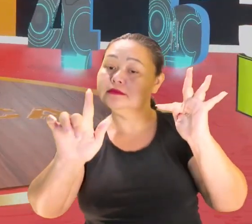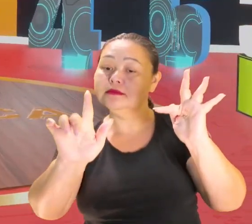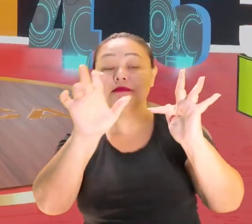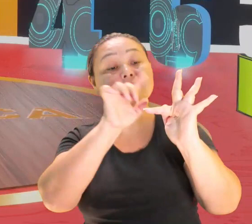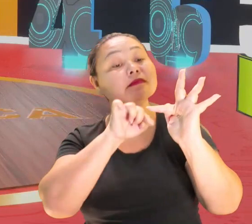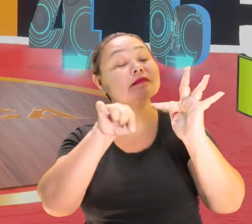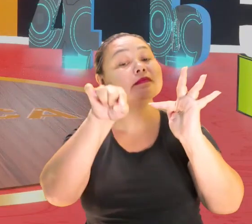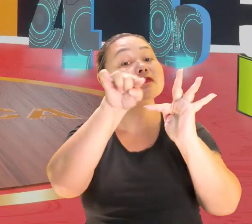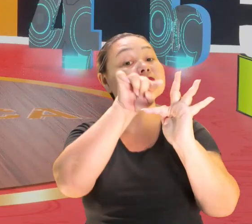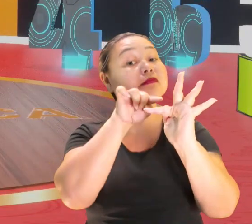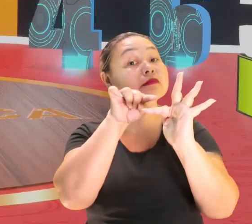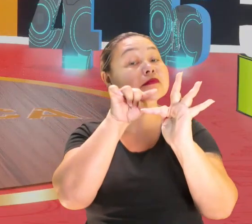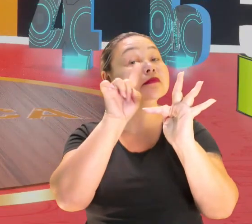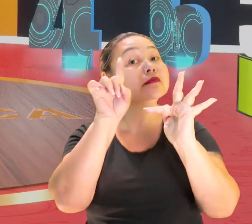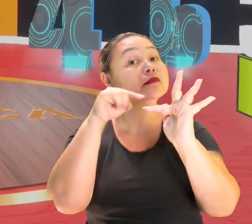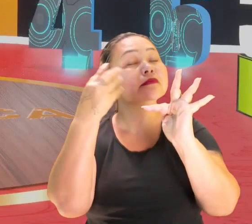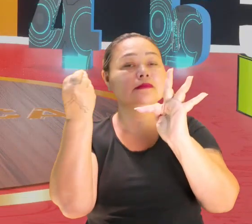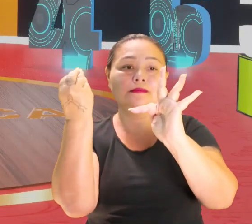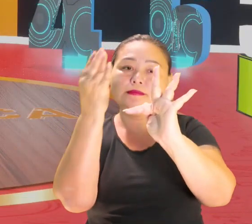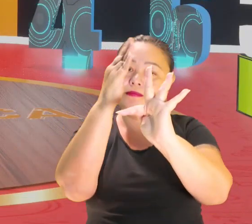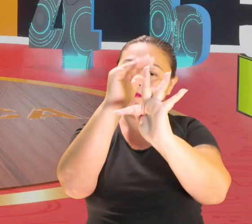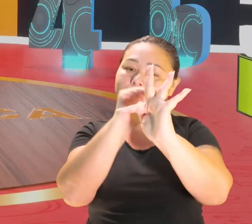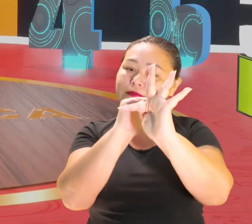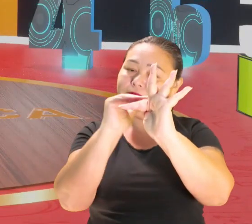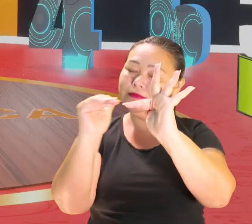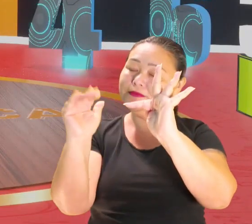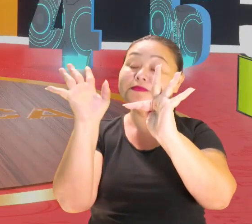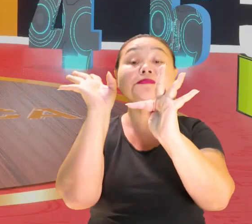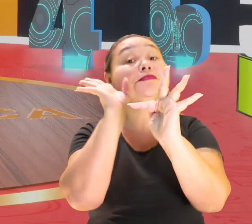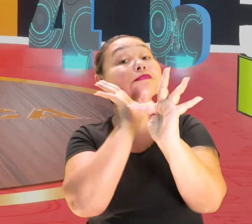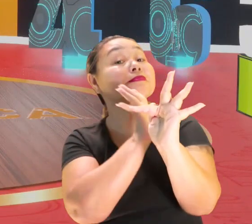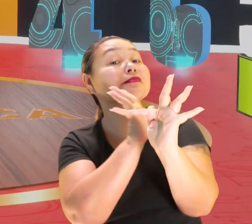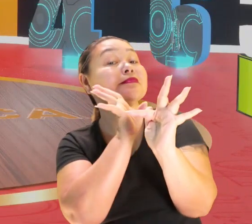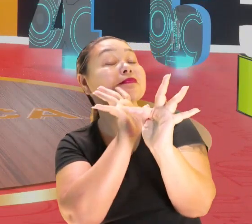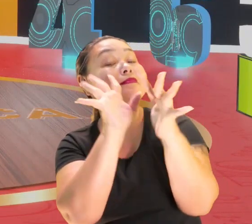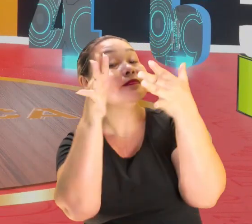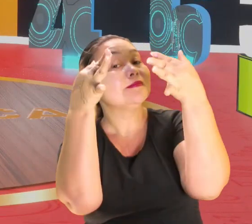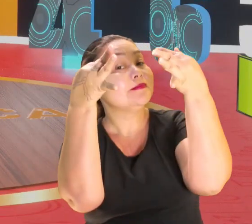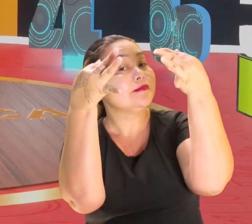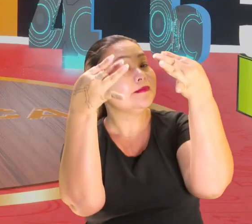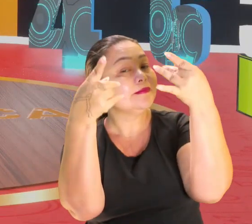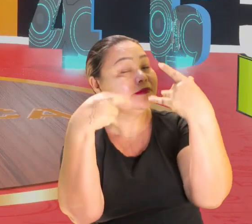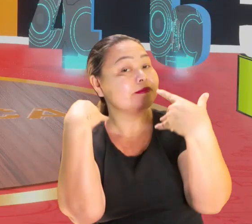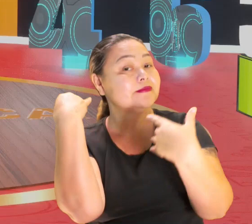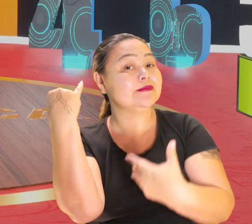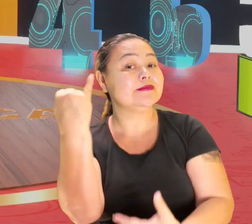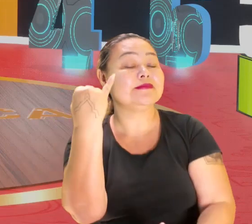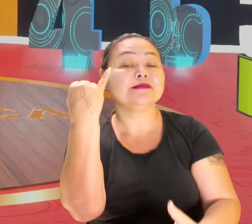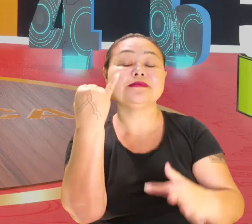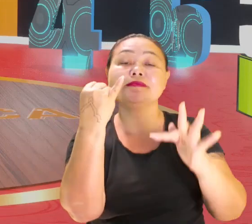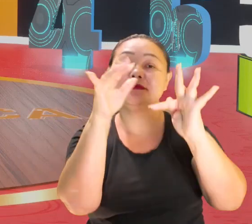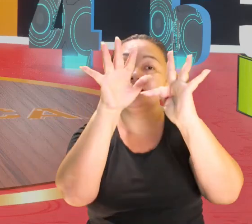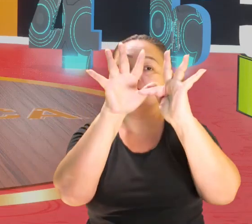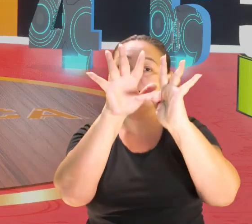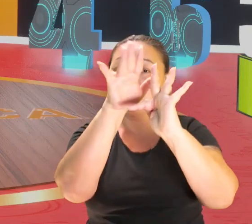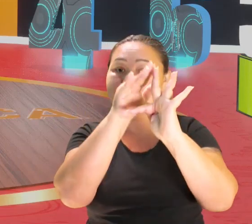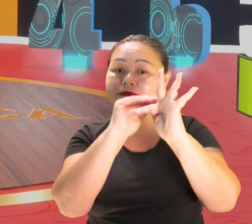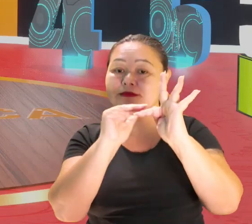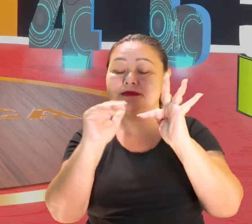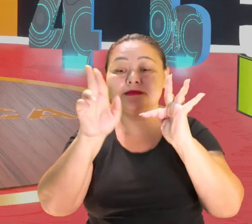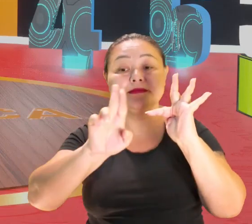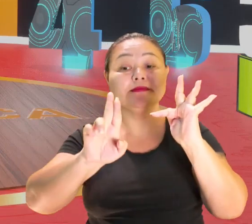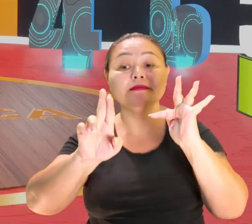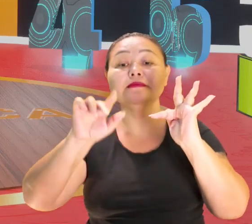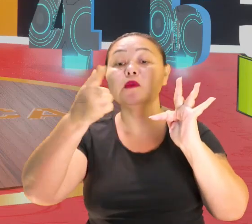logarítmica. Olha só. E aí nós construímos o gráfico. E foi legal por um detalhe importante. O gráfico, nós não vamos